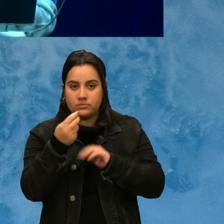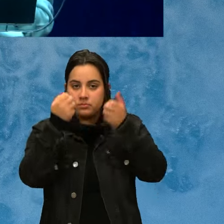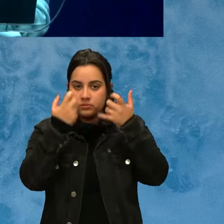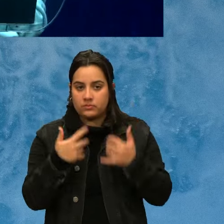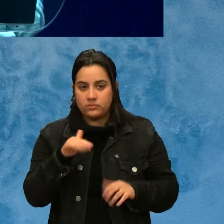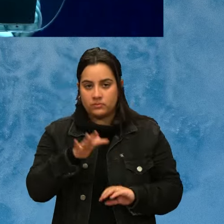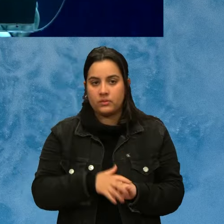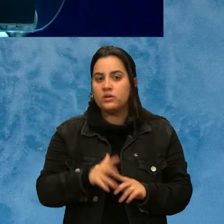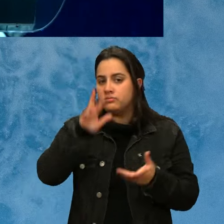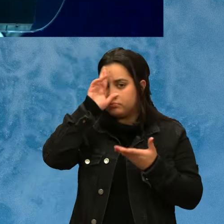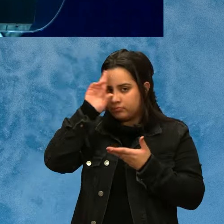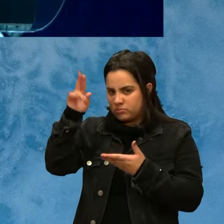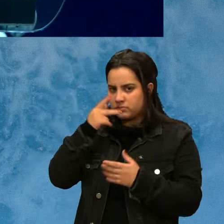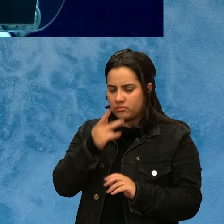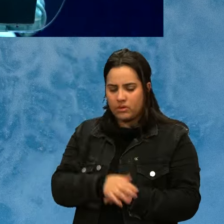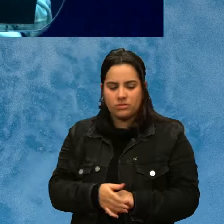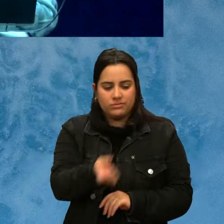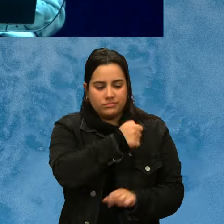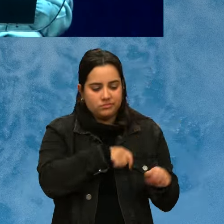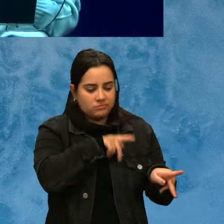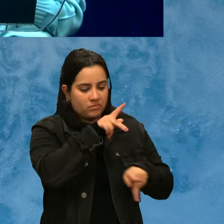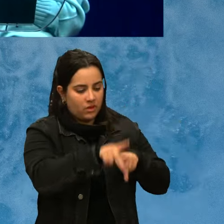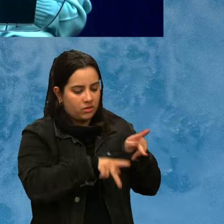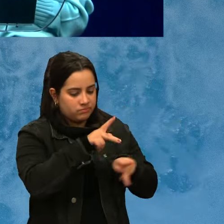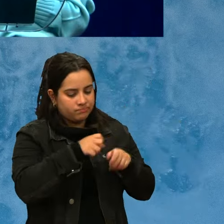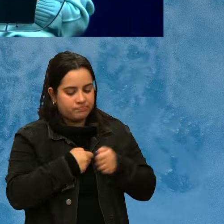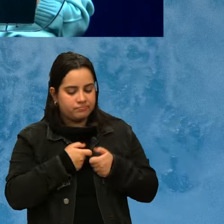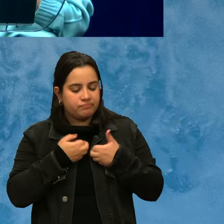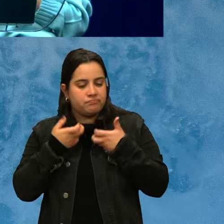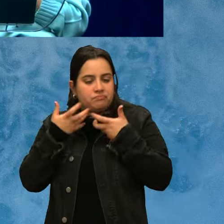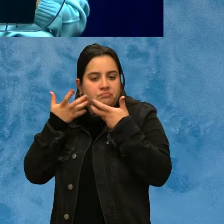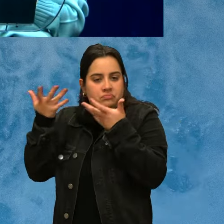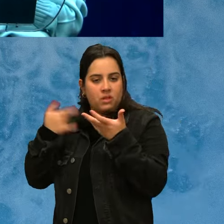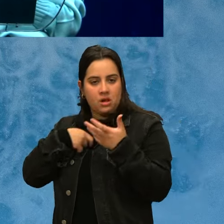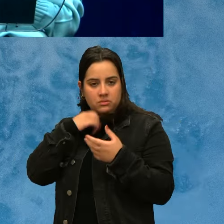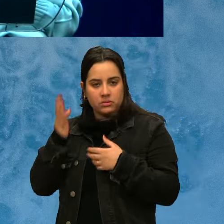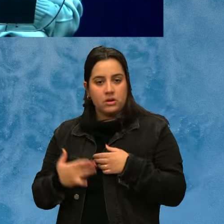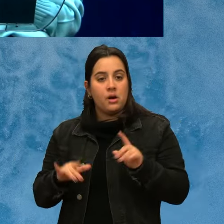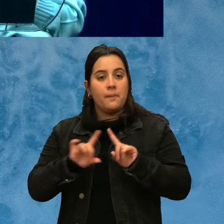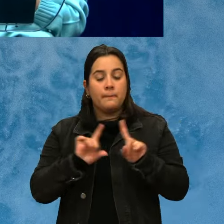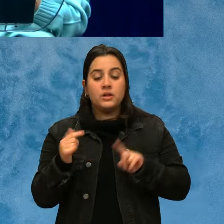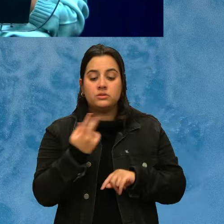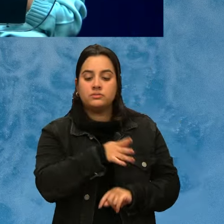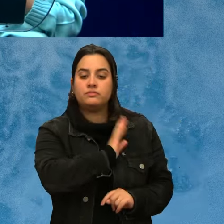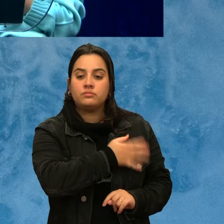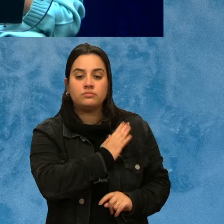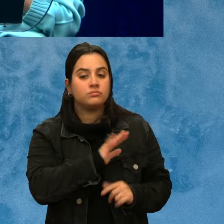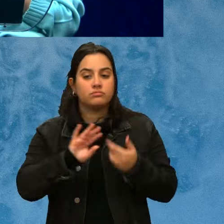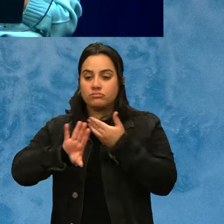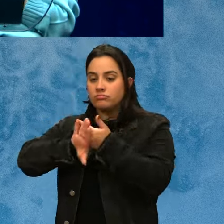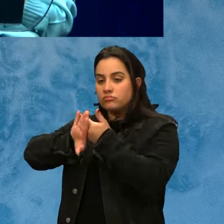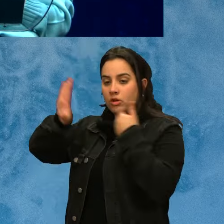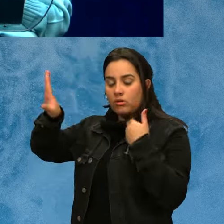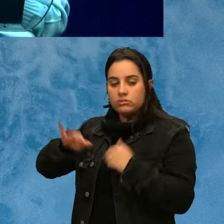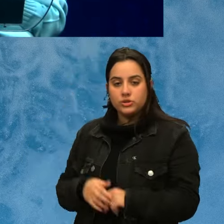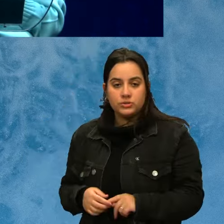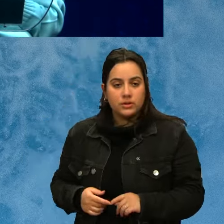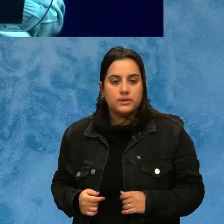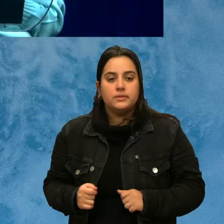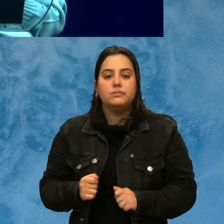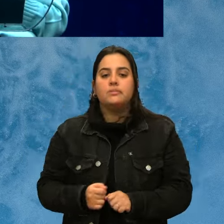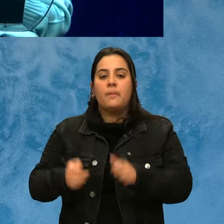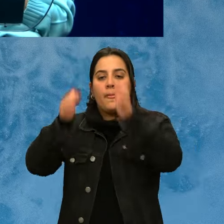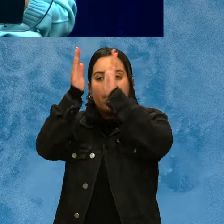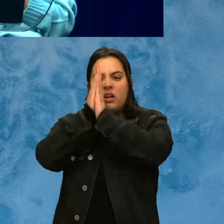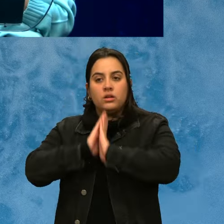se aproxima de mim com a boca e me honra com os lábios, mas o seu coração está longe de mim. A adoração que me